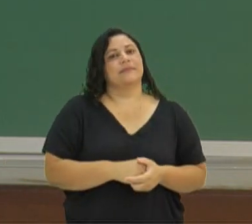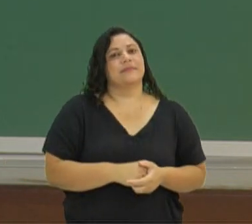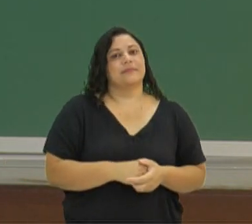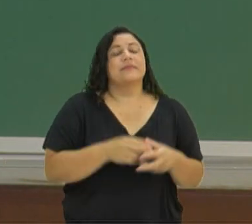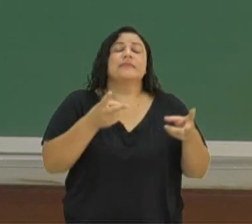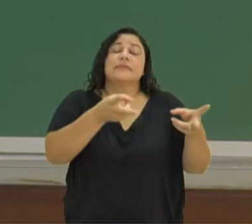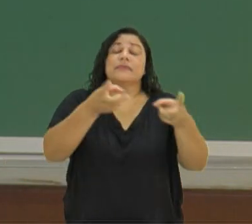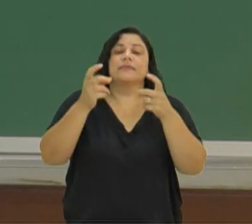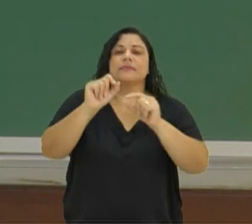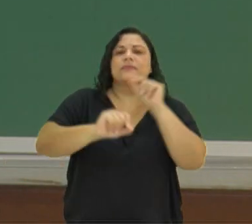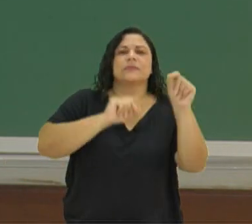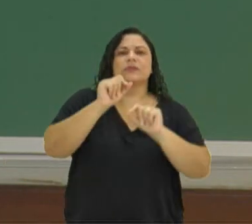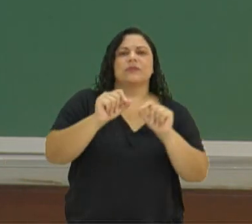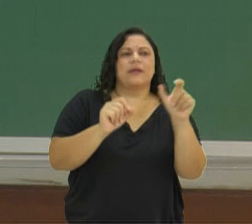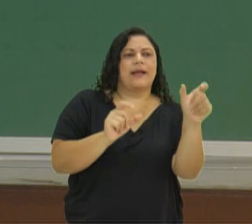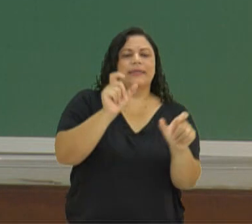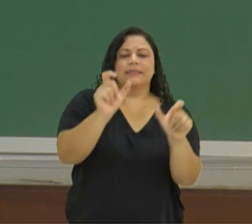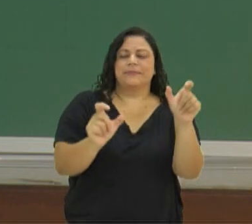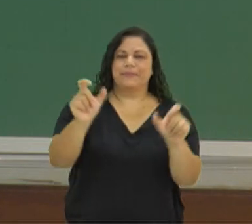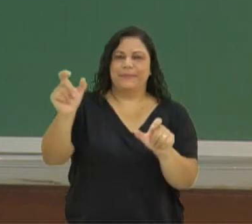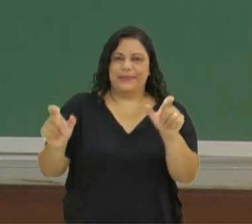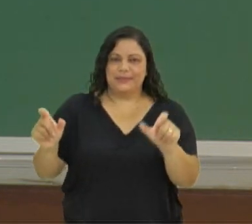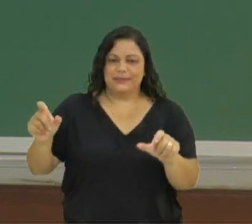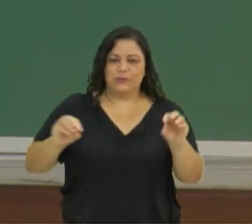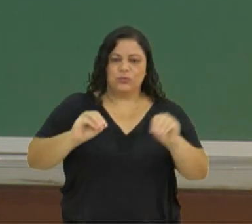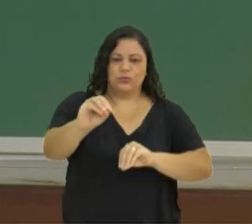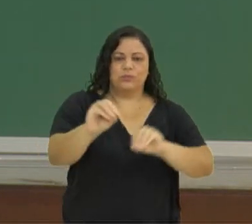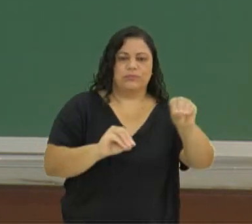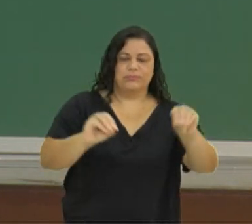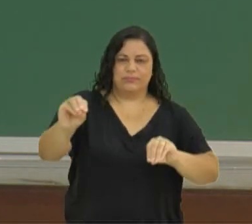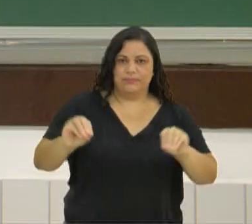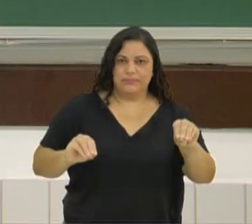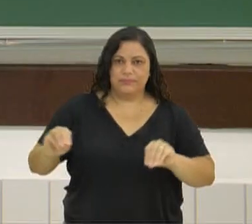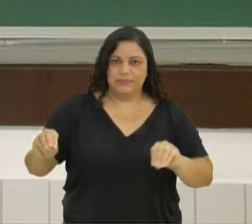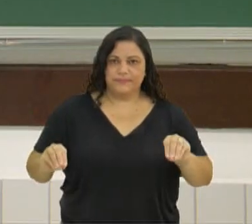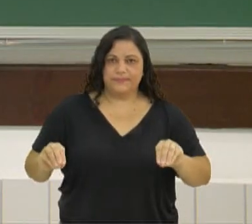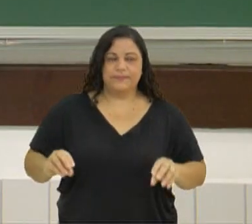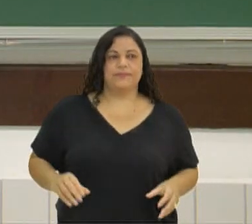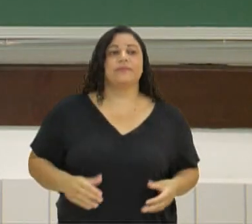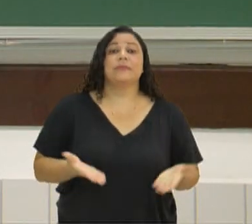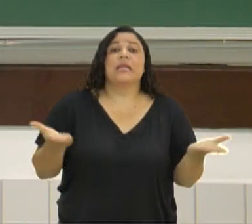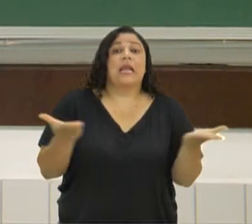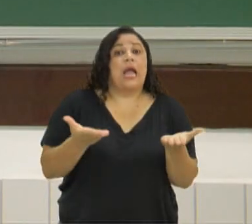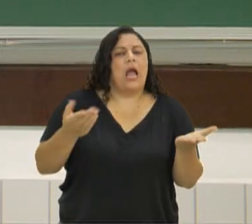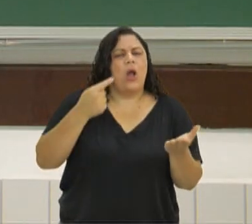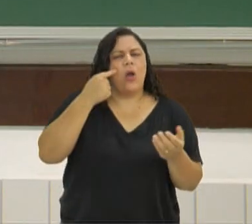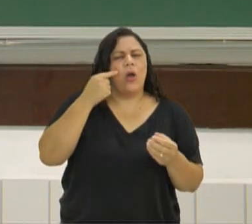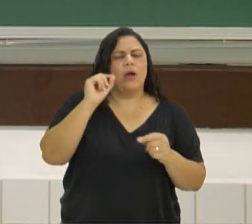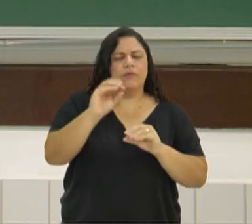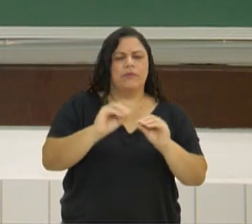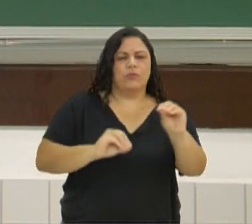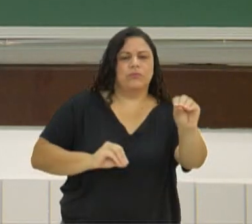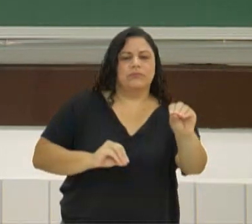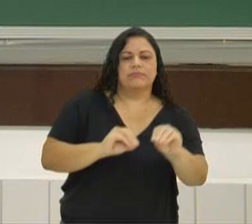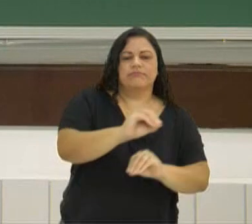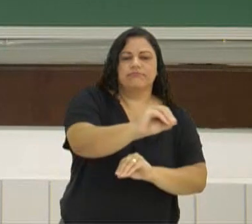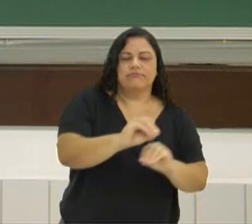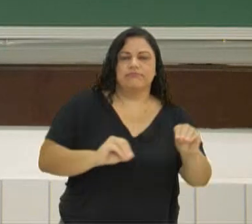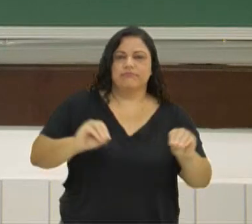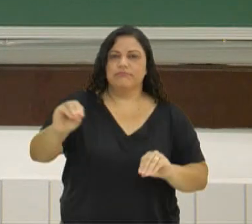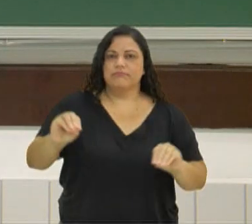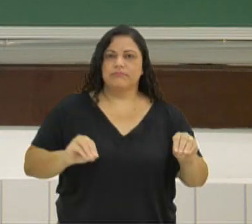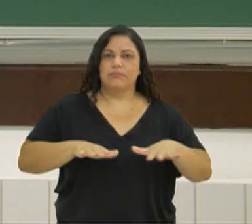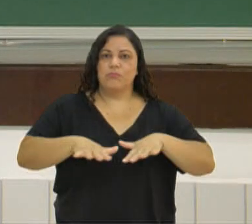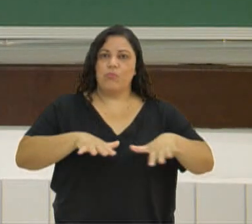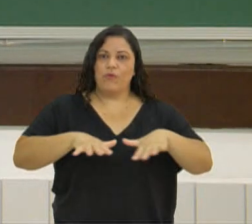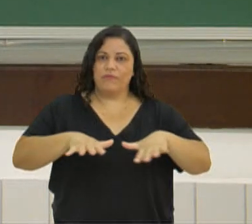as peças, como elas são posicionadas no tabuleiro, e agora a gente vai estudar os movimentos de cada uma dessas peças.